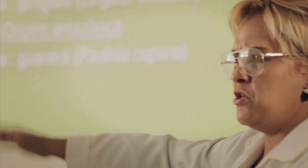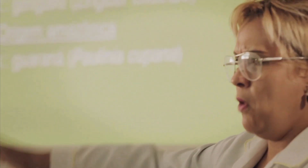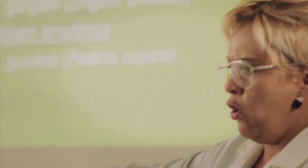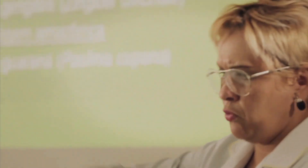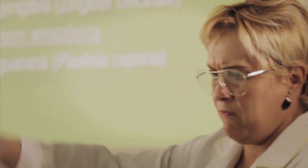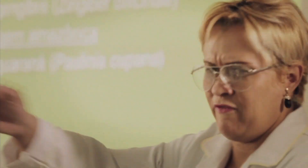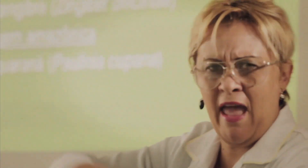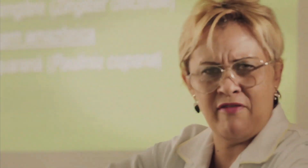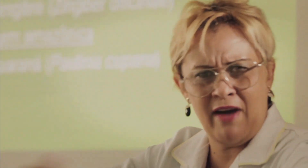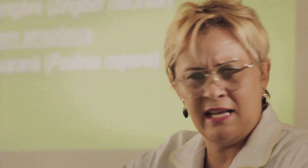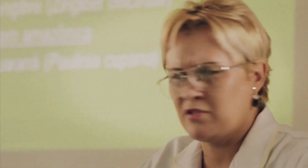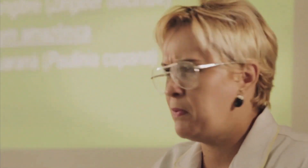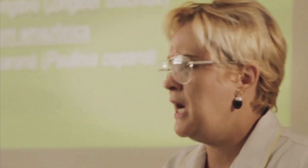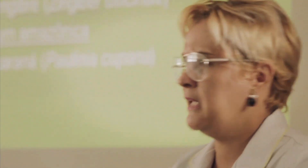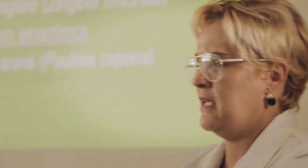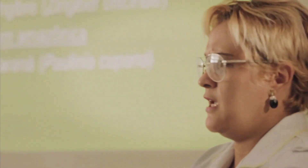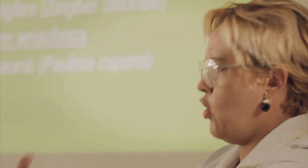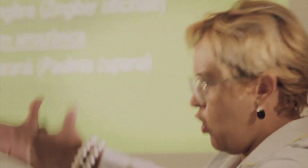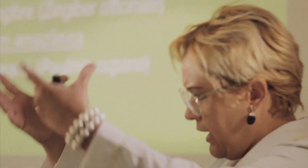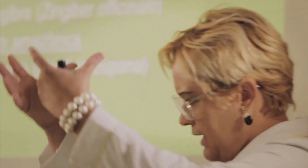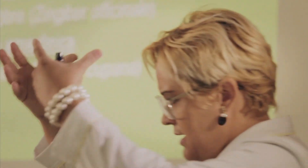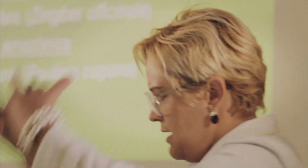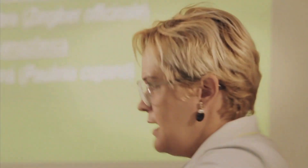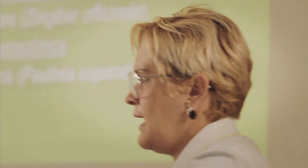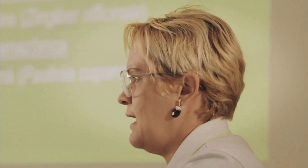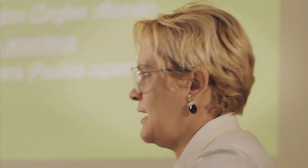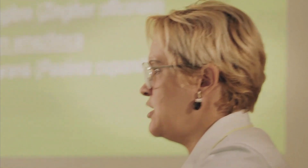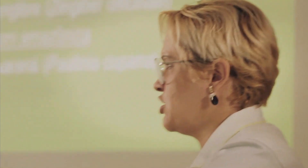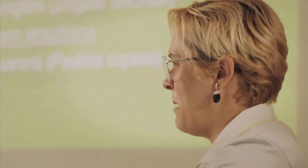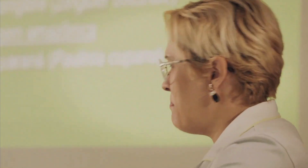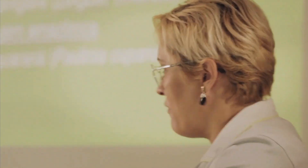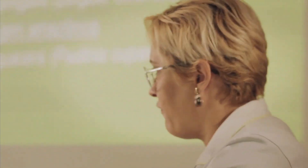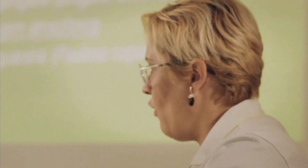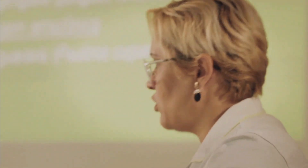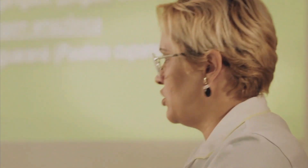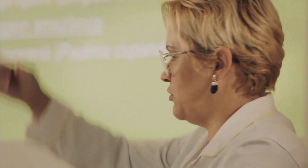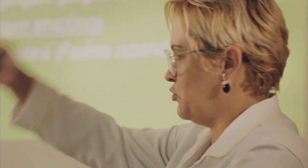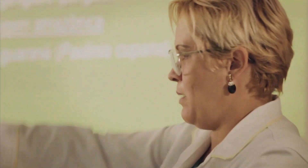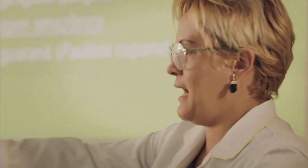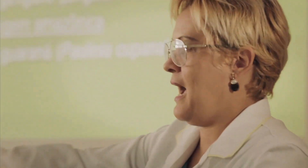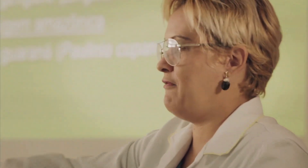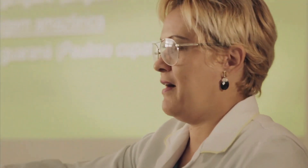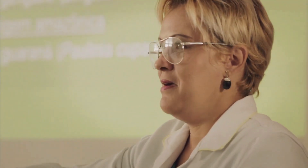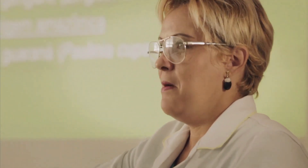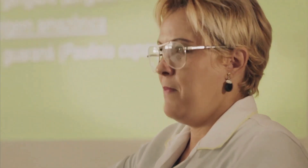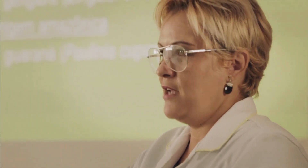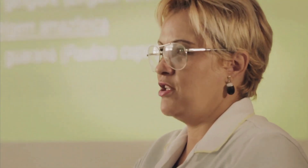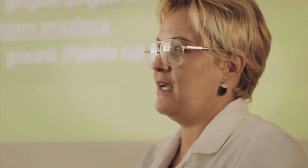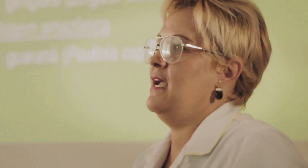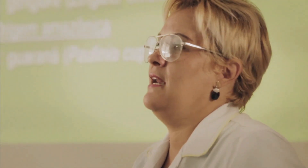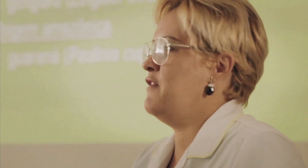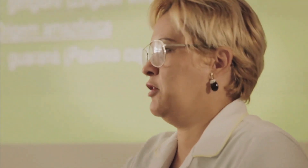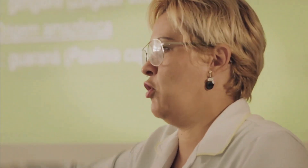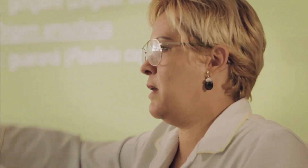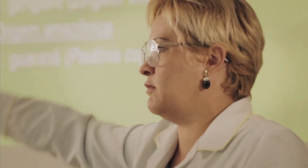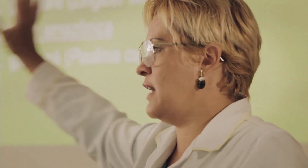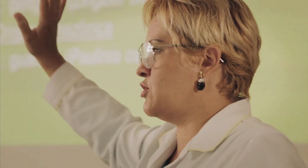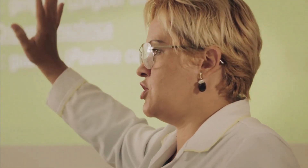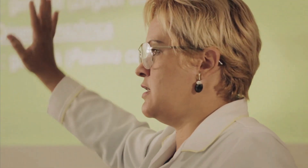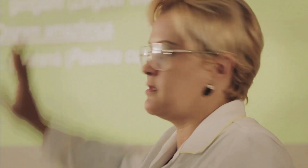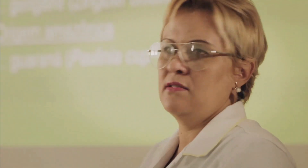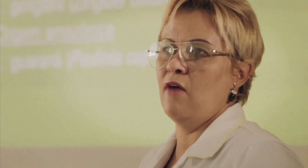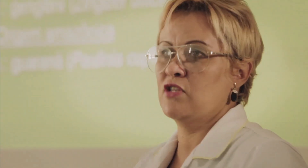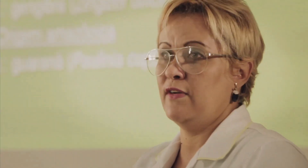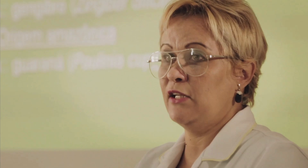tomar chá de boldo, ferve várias plantas, aí coloca aquele chá bem forte dentro de uma garrafa PET daquela e fica tomando